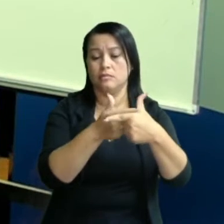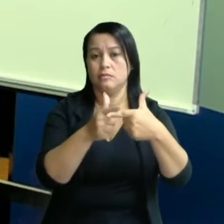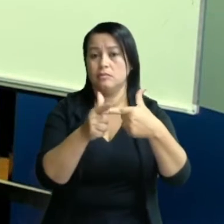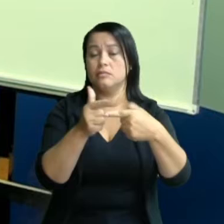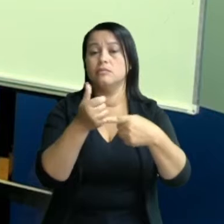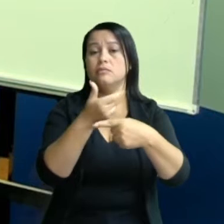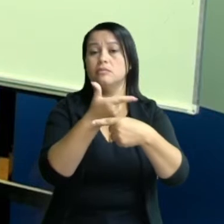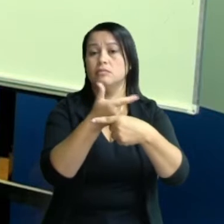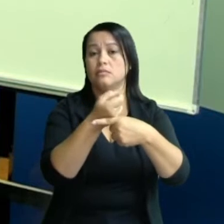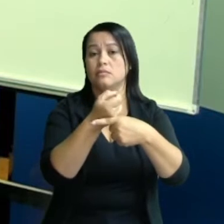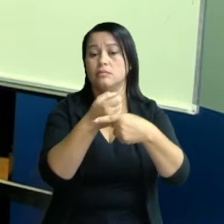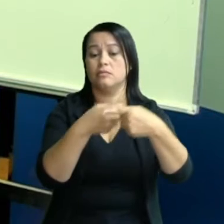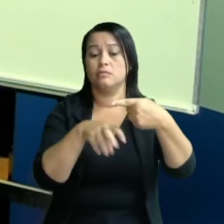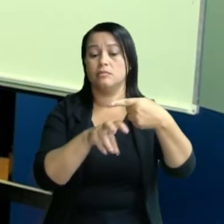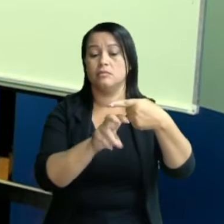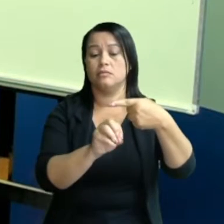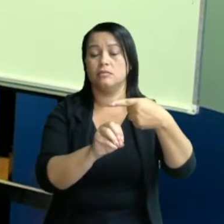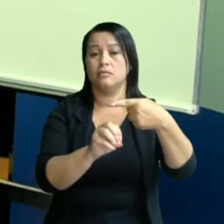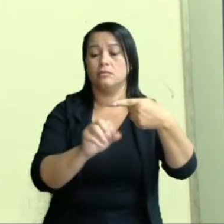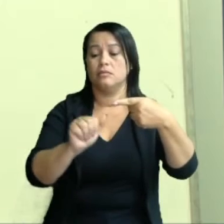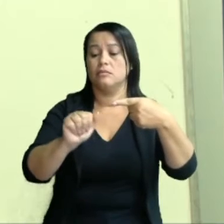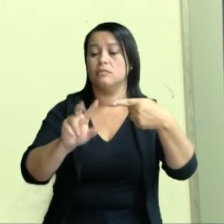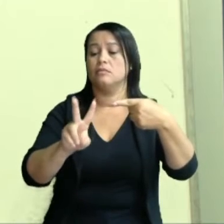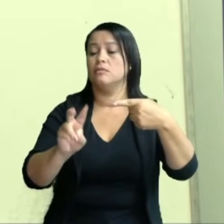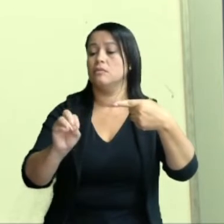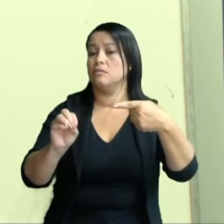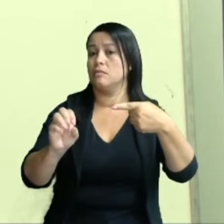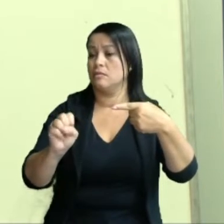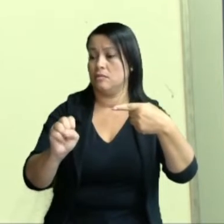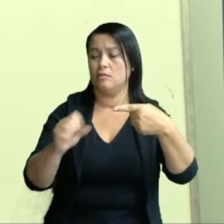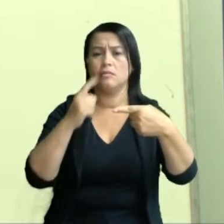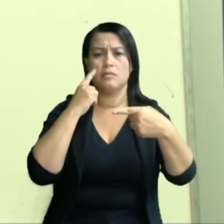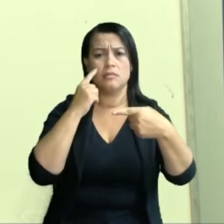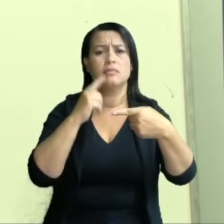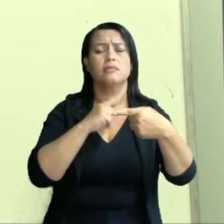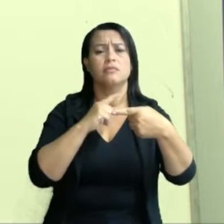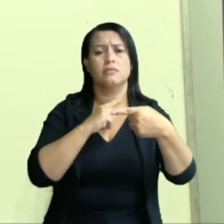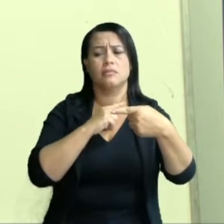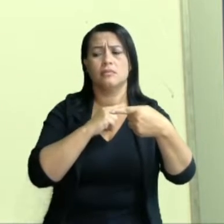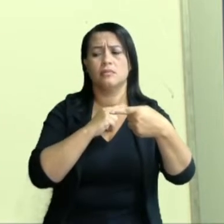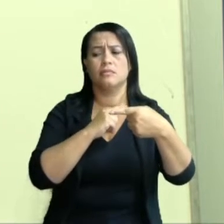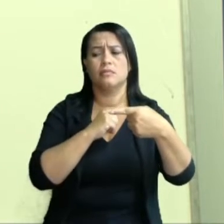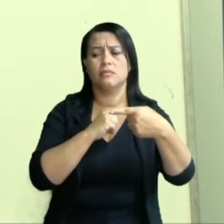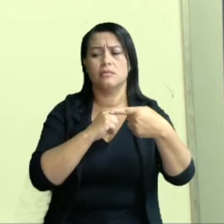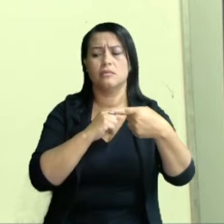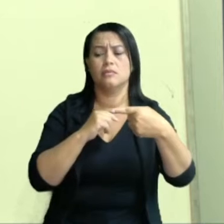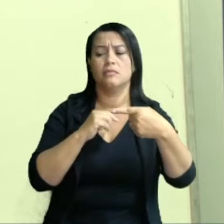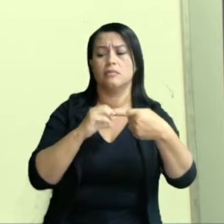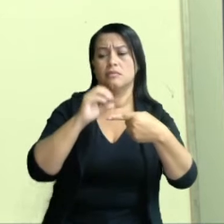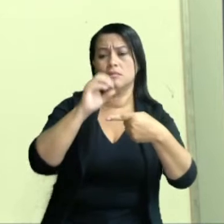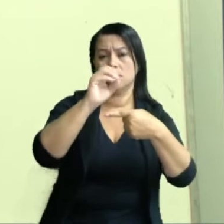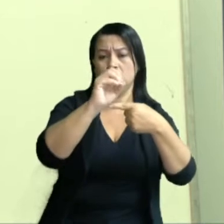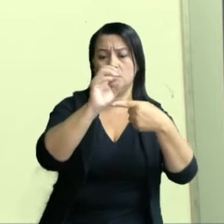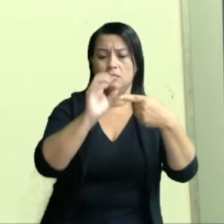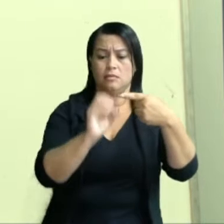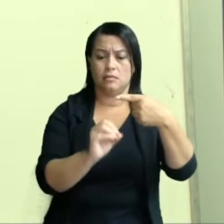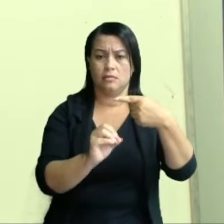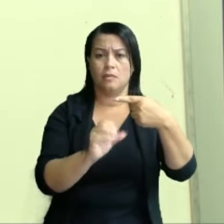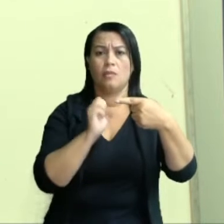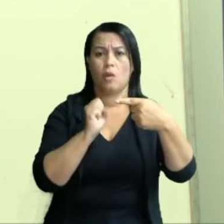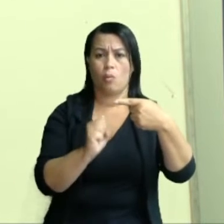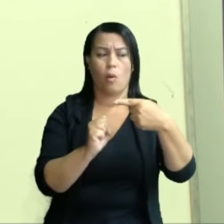sobre 20, 50 avos, tá certo? Então, se eu tenho um zero em cima, zero embaixo, eu posso